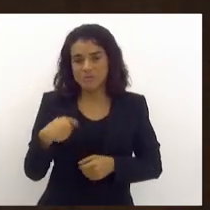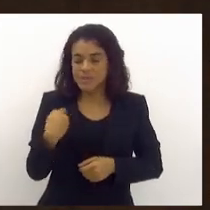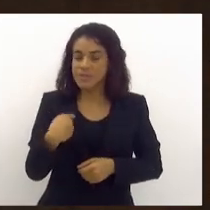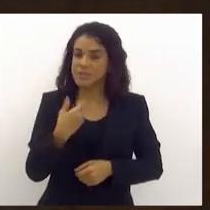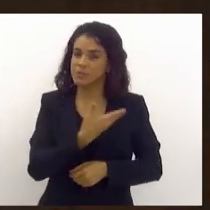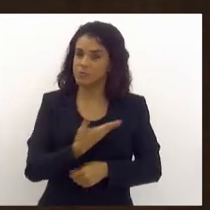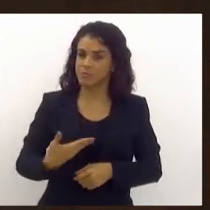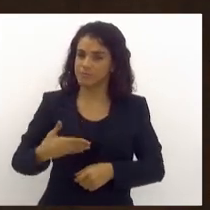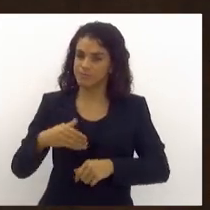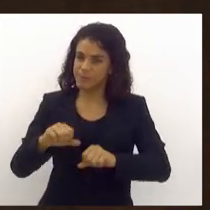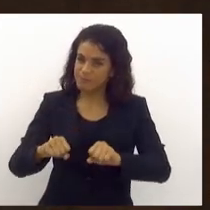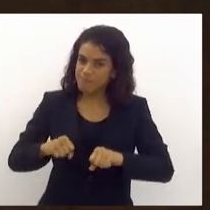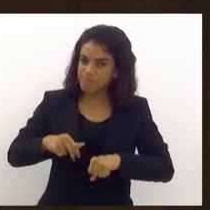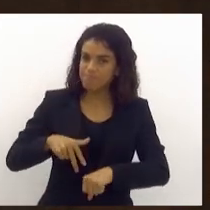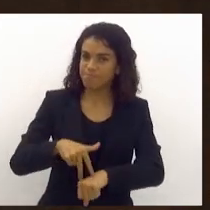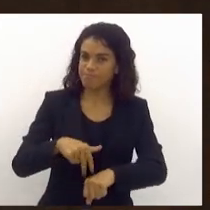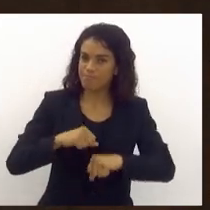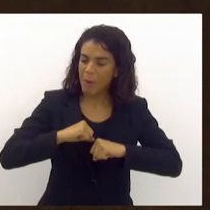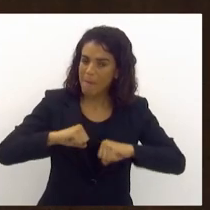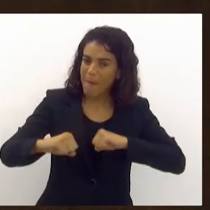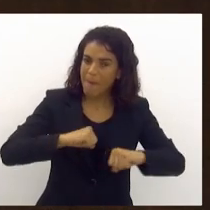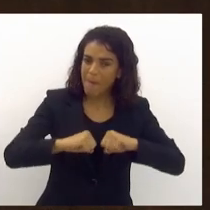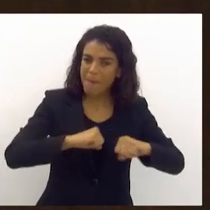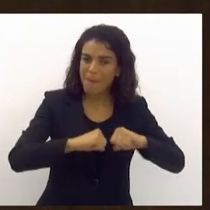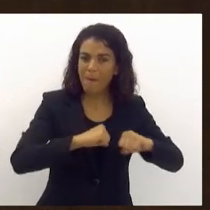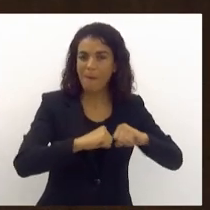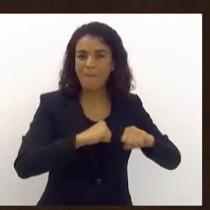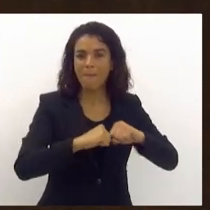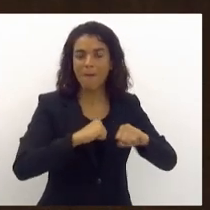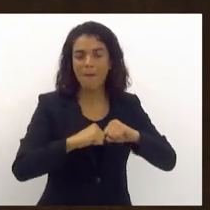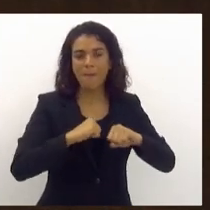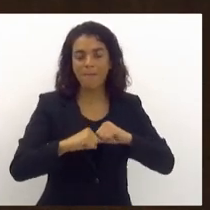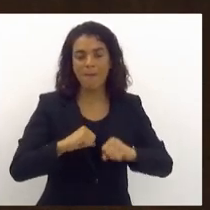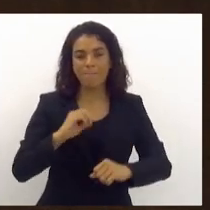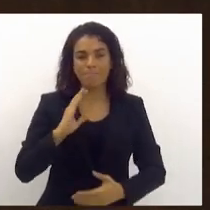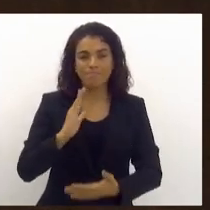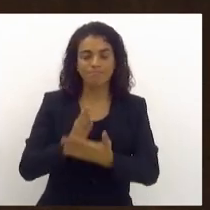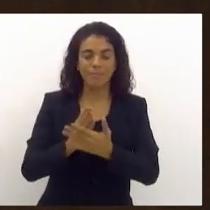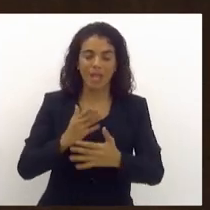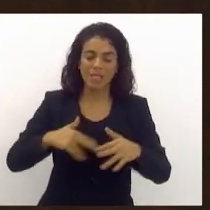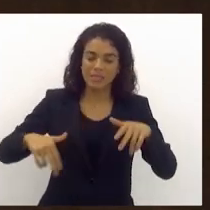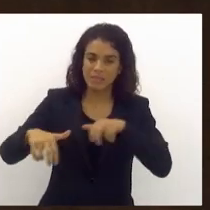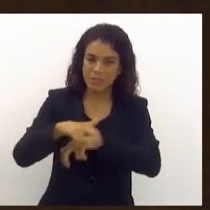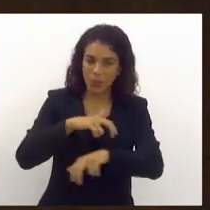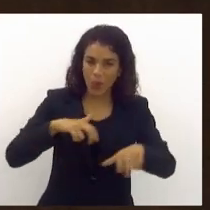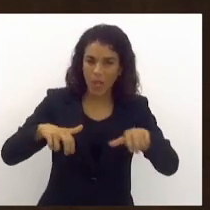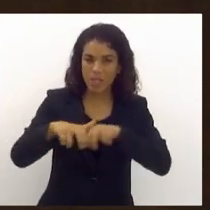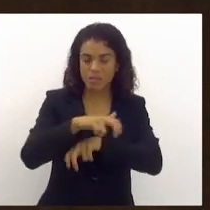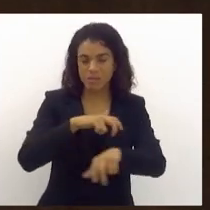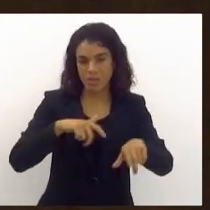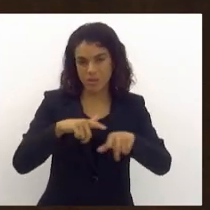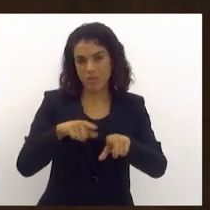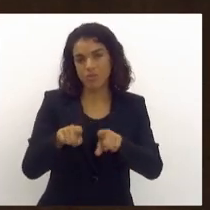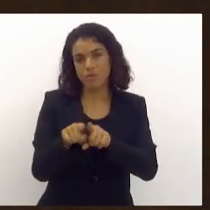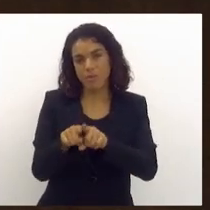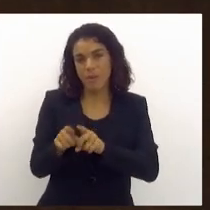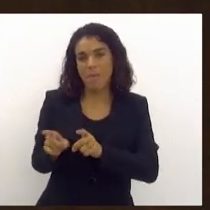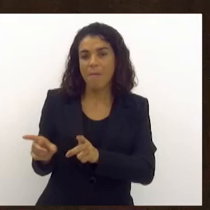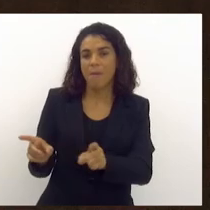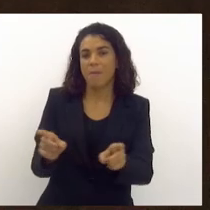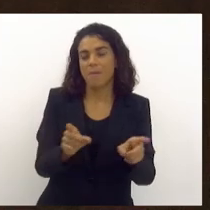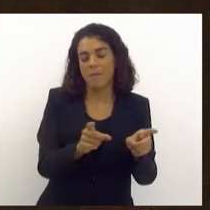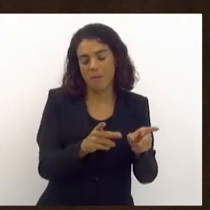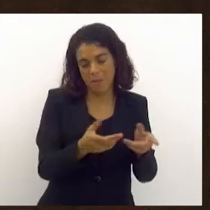Estado no enfrentamento de todos aqueles que não permitem a circulação e a livre circulação